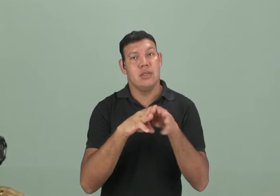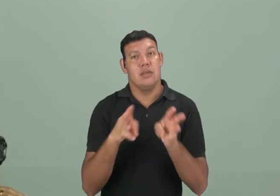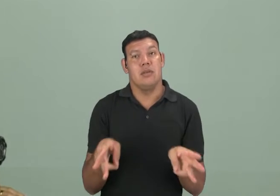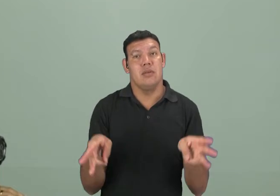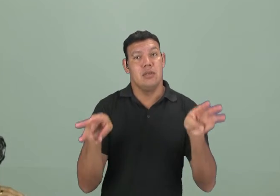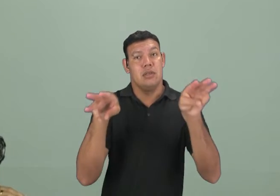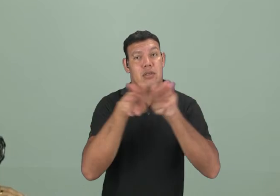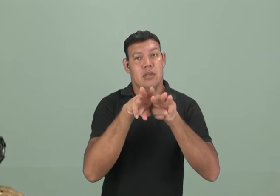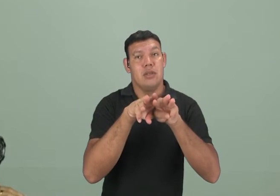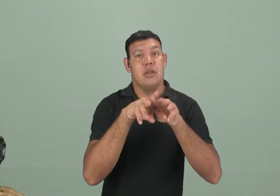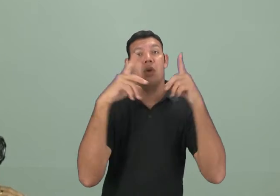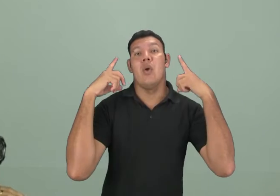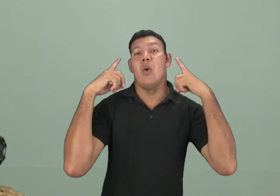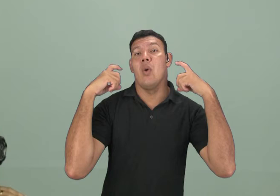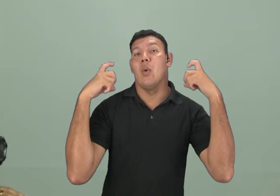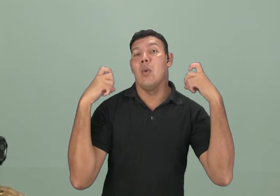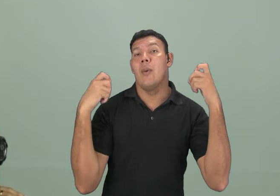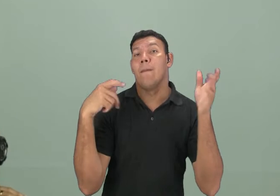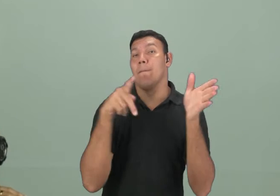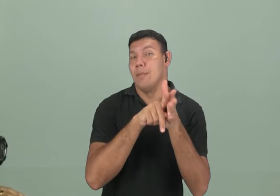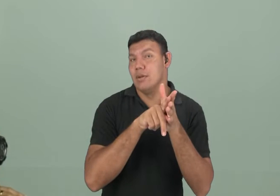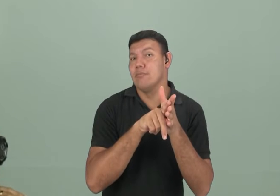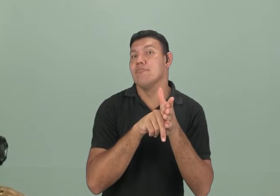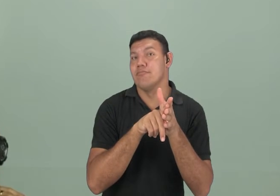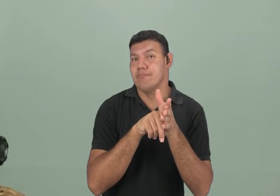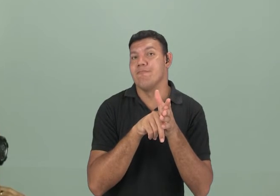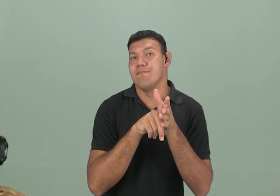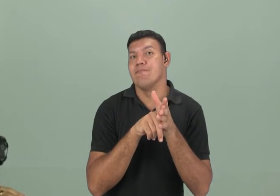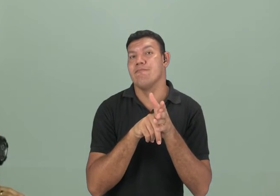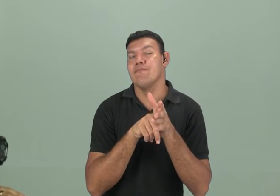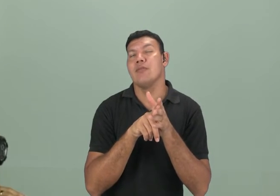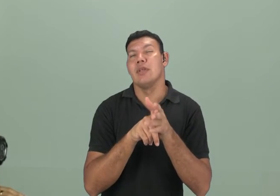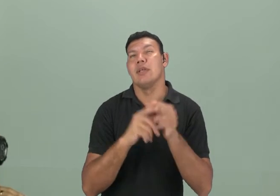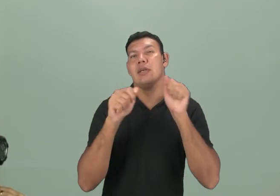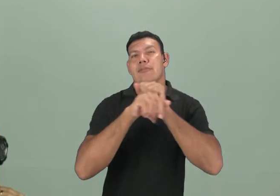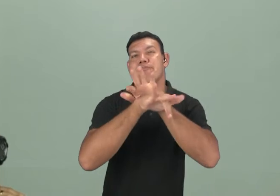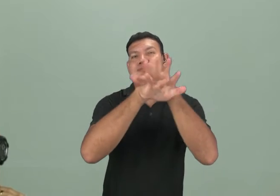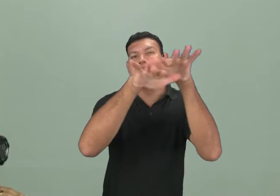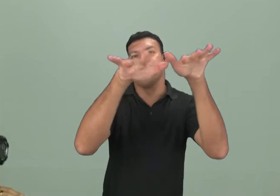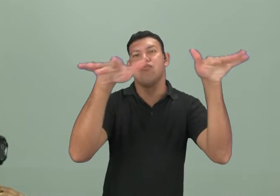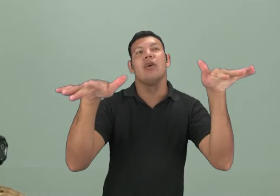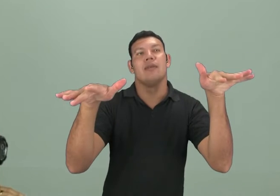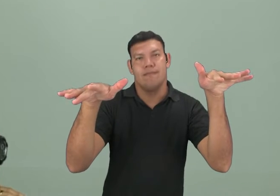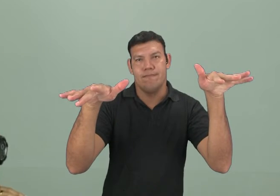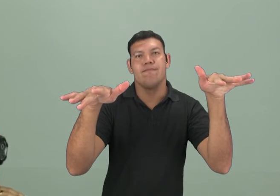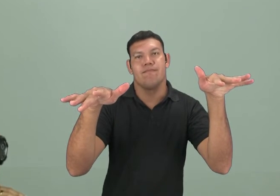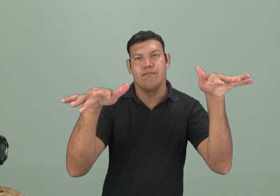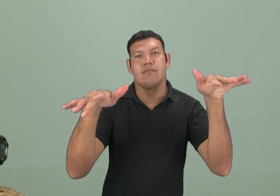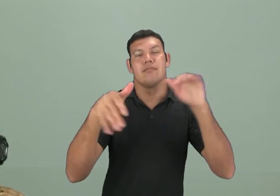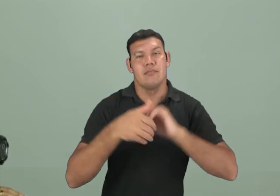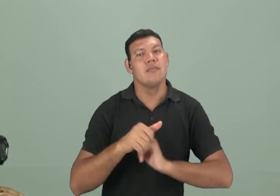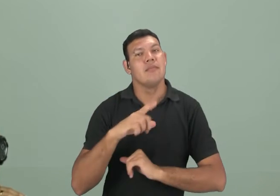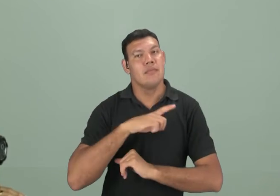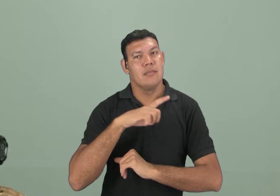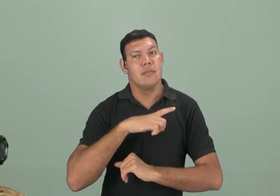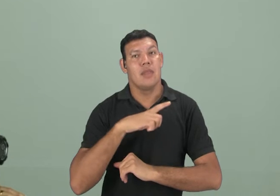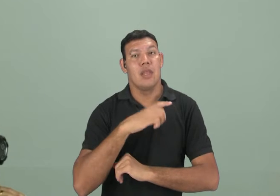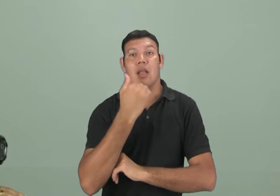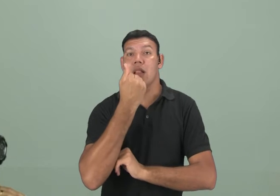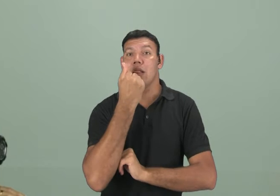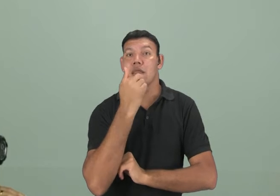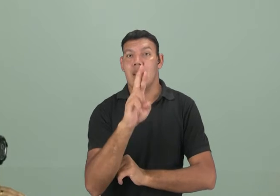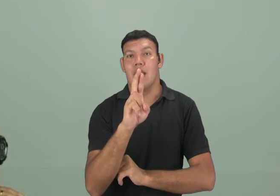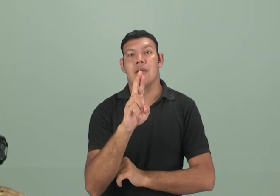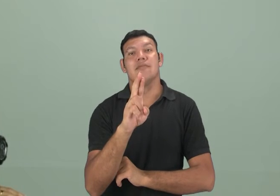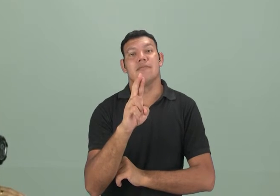ondas sonoras. As ondas sonoras, elas se propagam em um meio de propagação, que é o